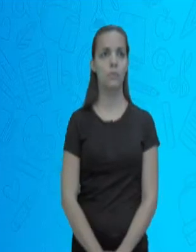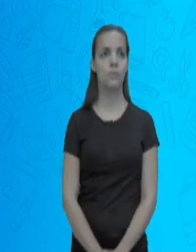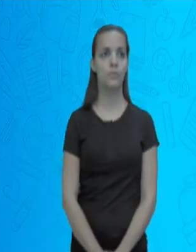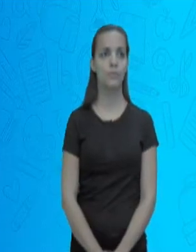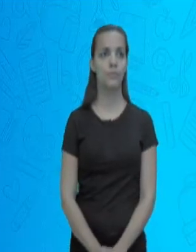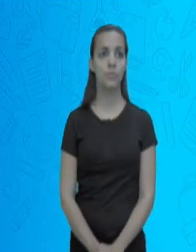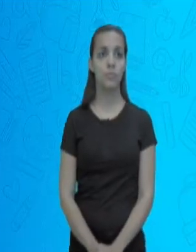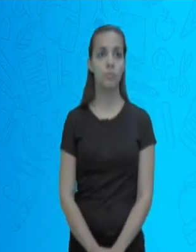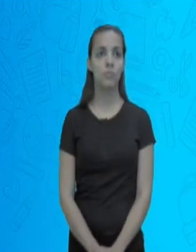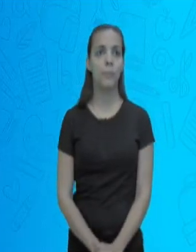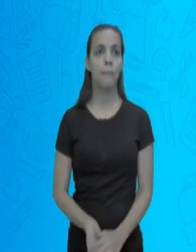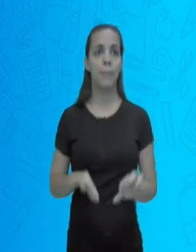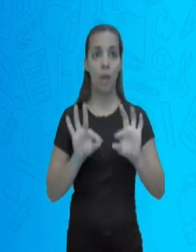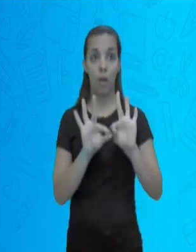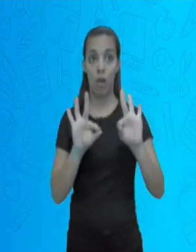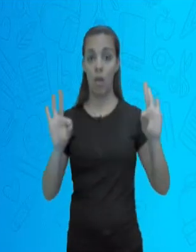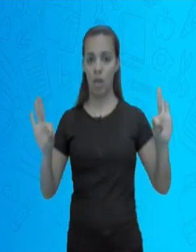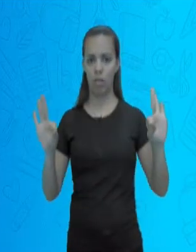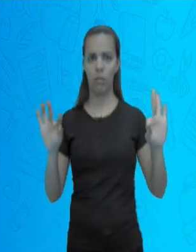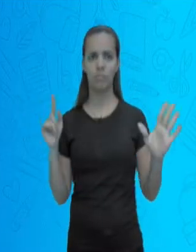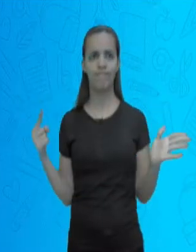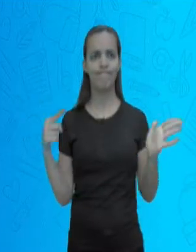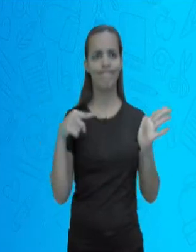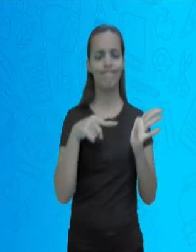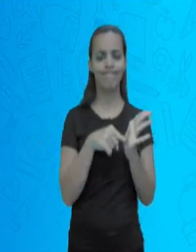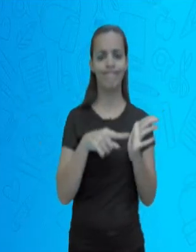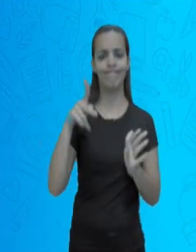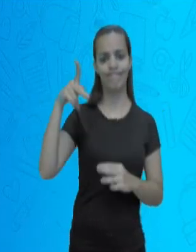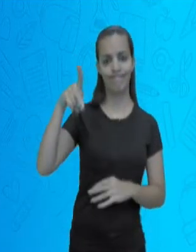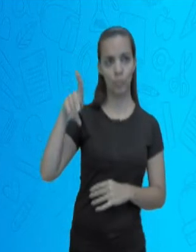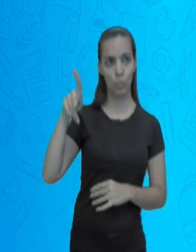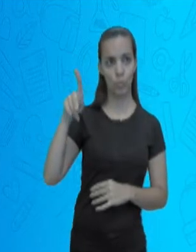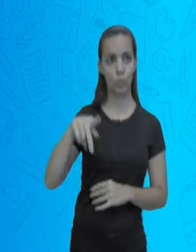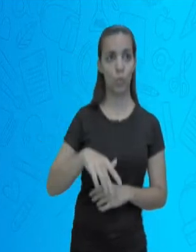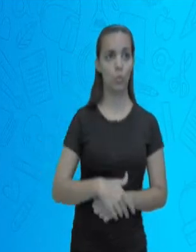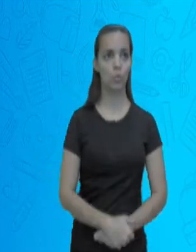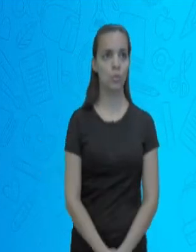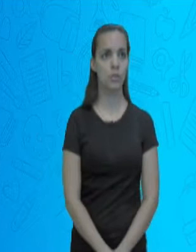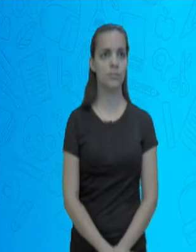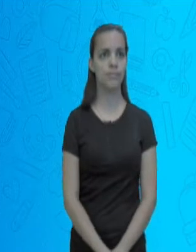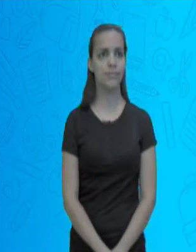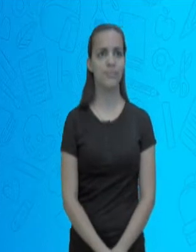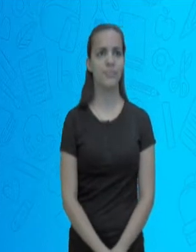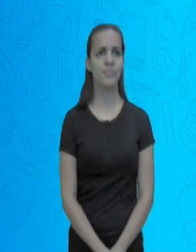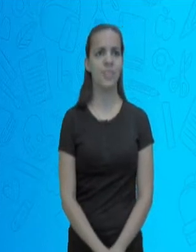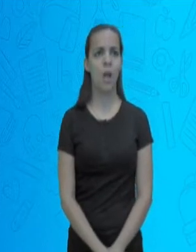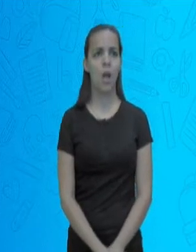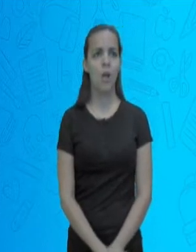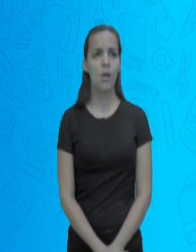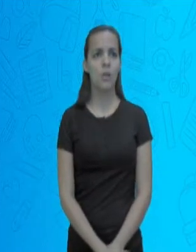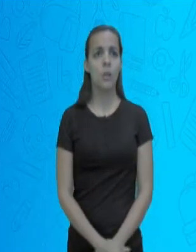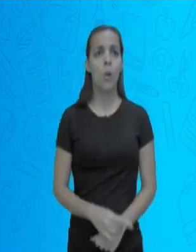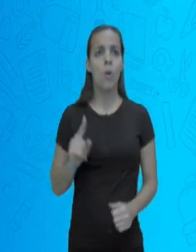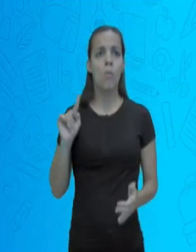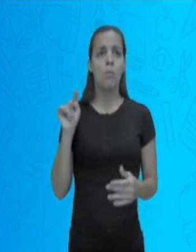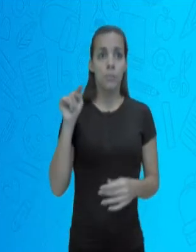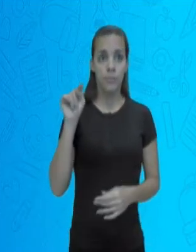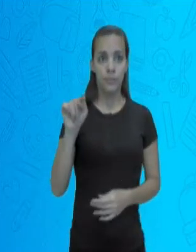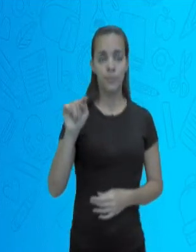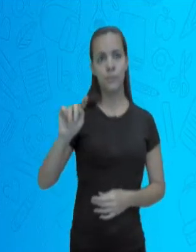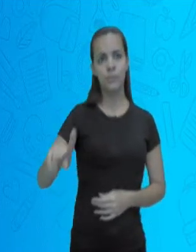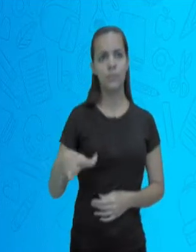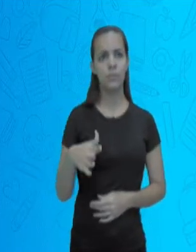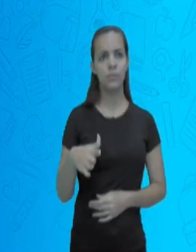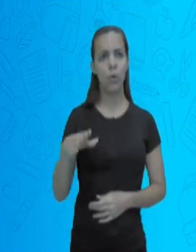Retas determinadas por pontos. Consideremos um ponto pertencente a um plano. Por esse